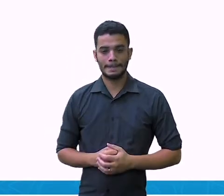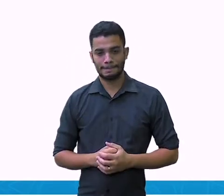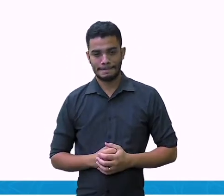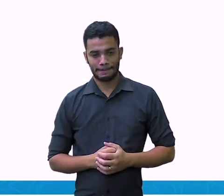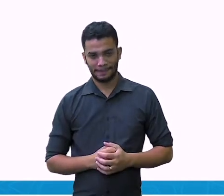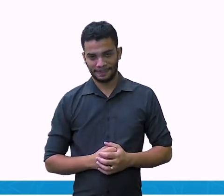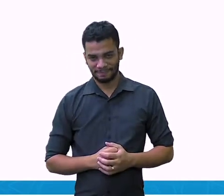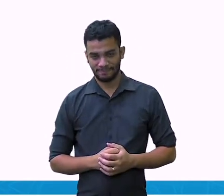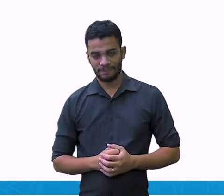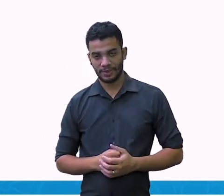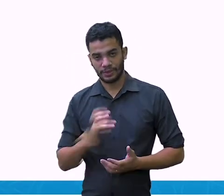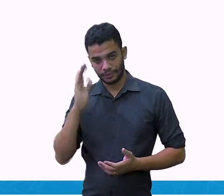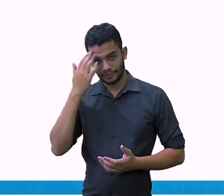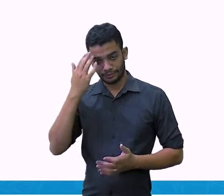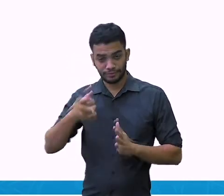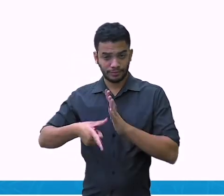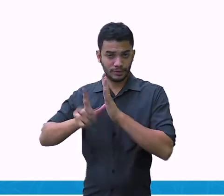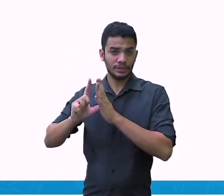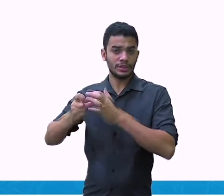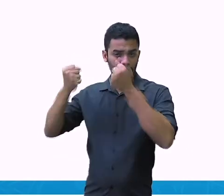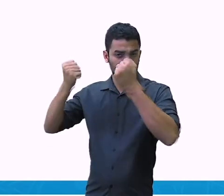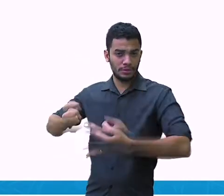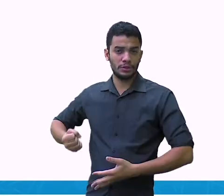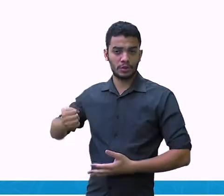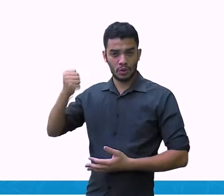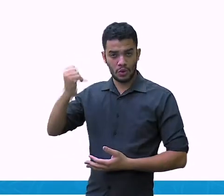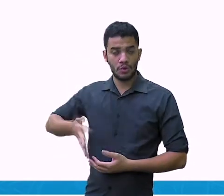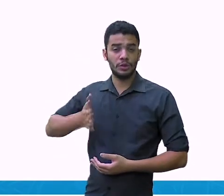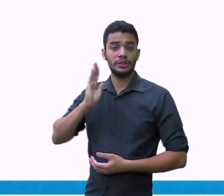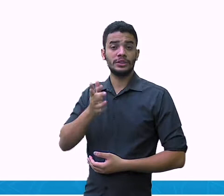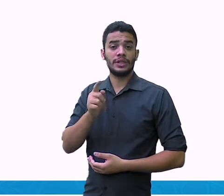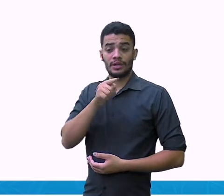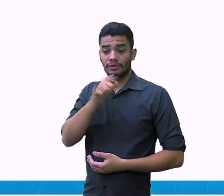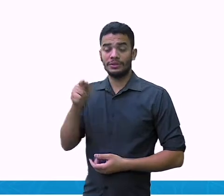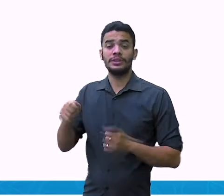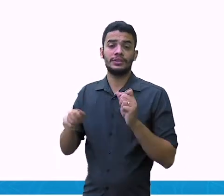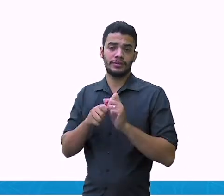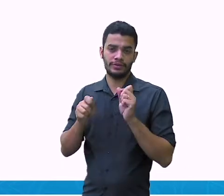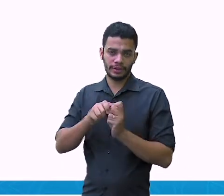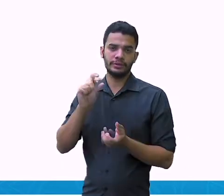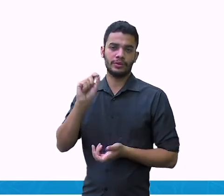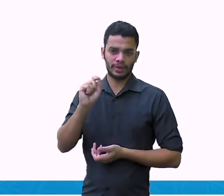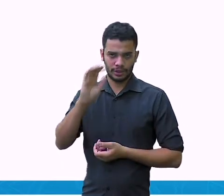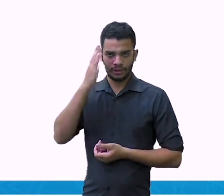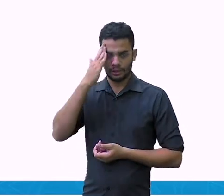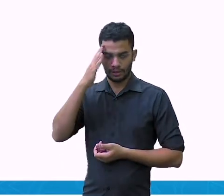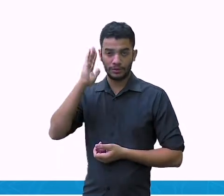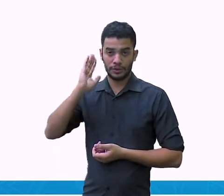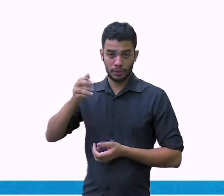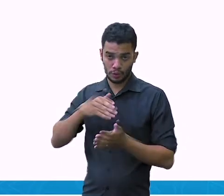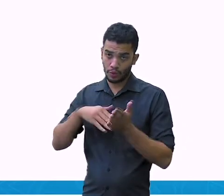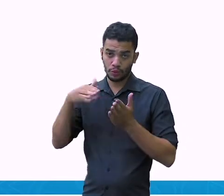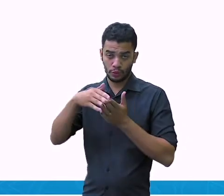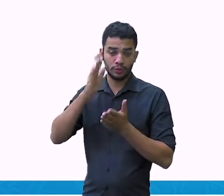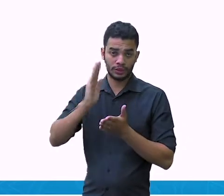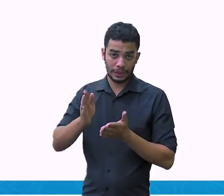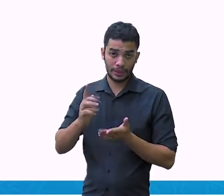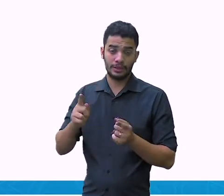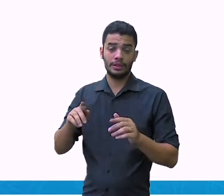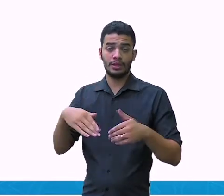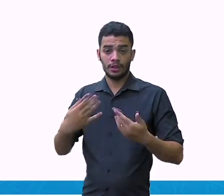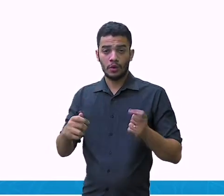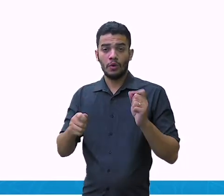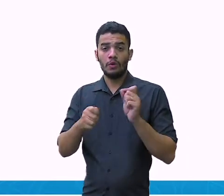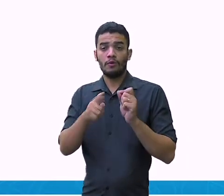boa postura, de carinho, de aceitação, de valorização e de algo